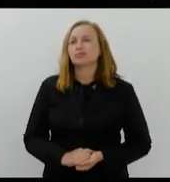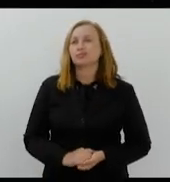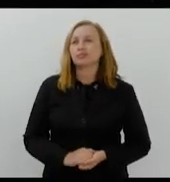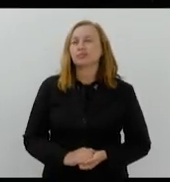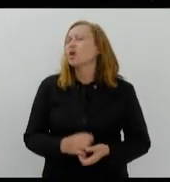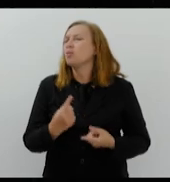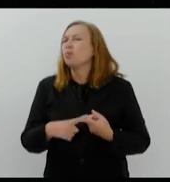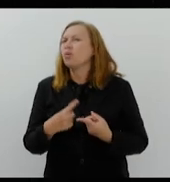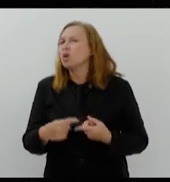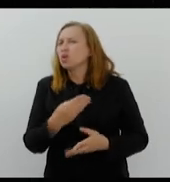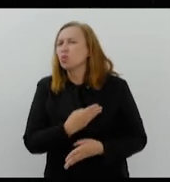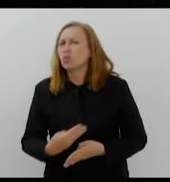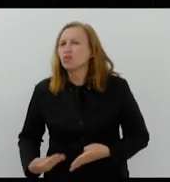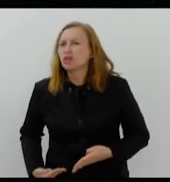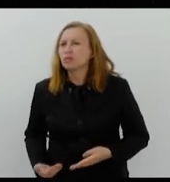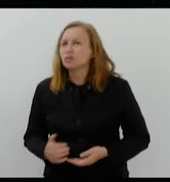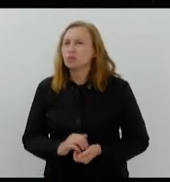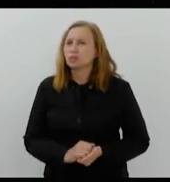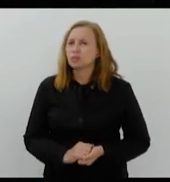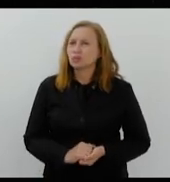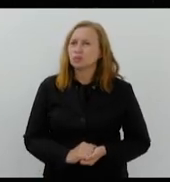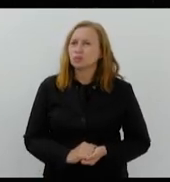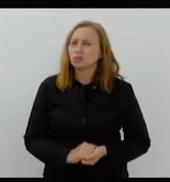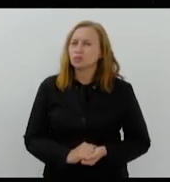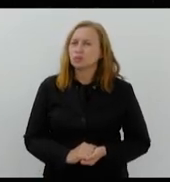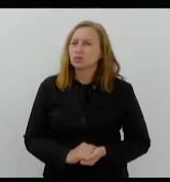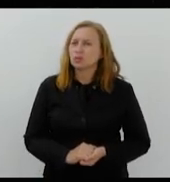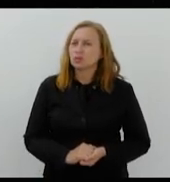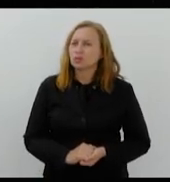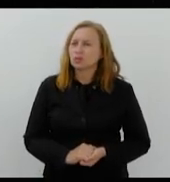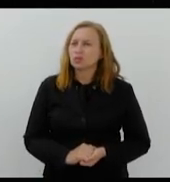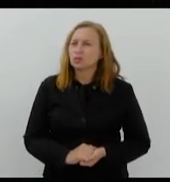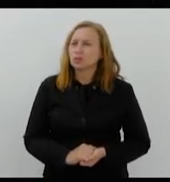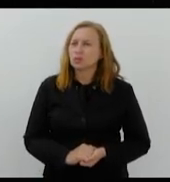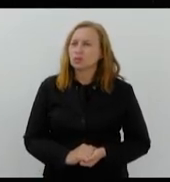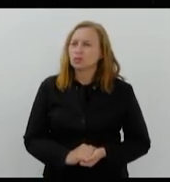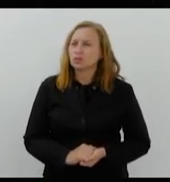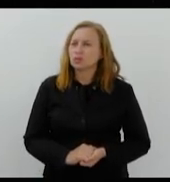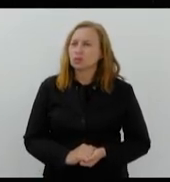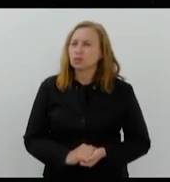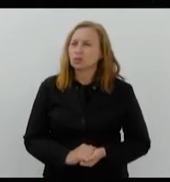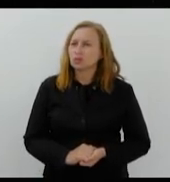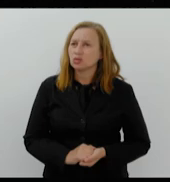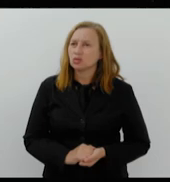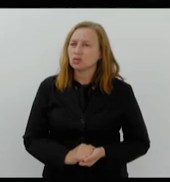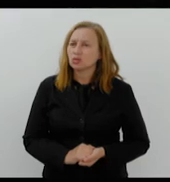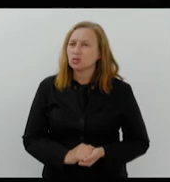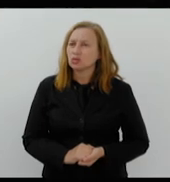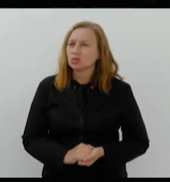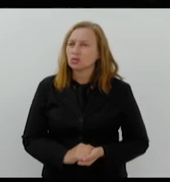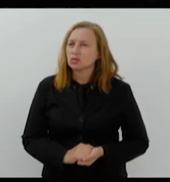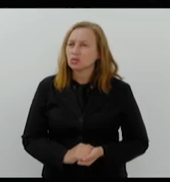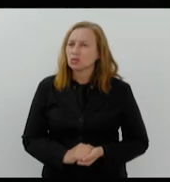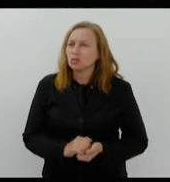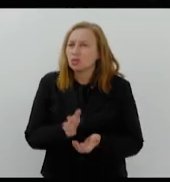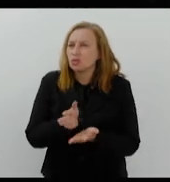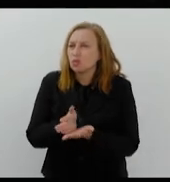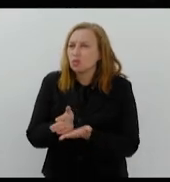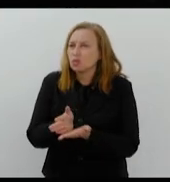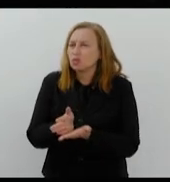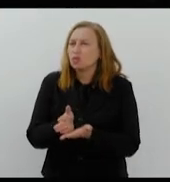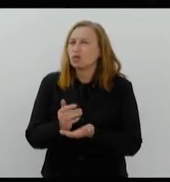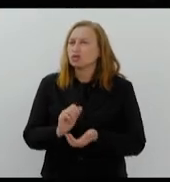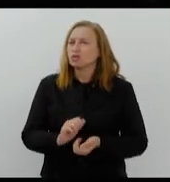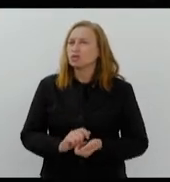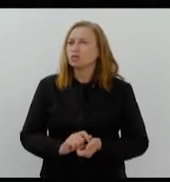por que que o governo não trata de aumentar as suas receitas? Vou enumerar algumas